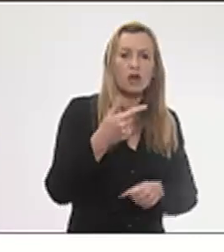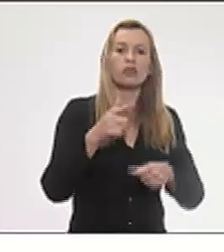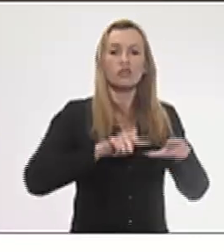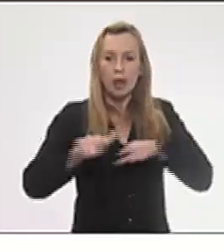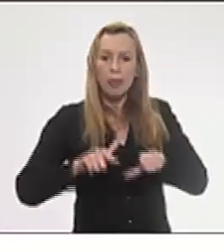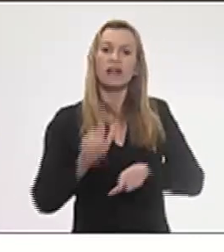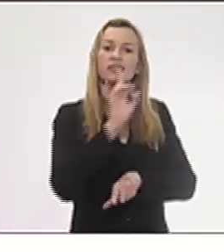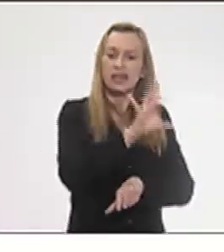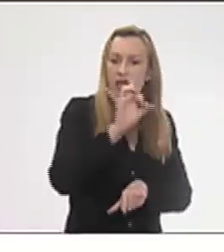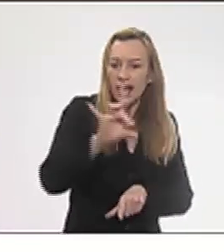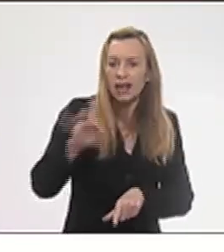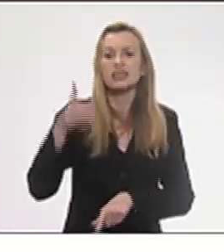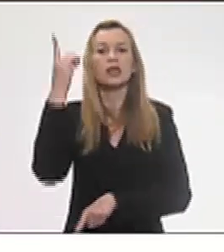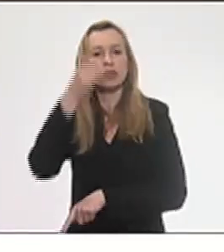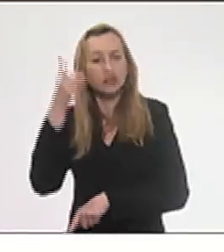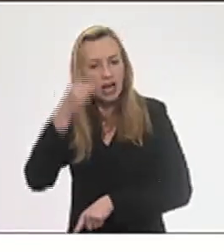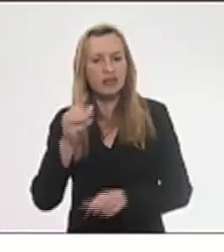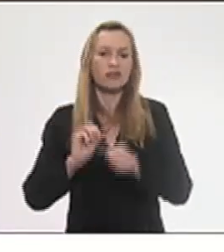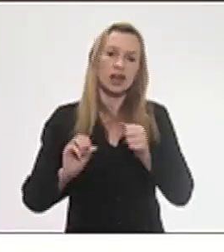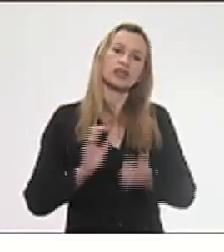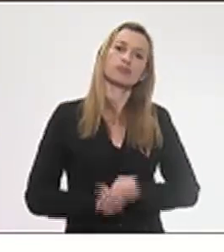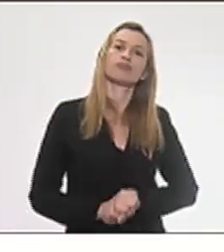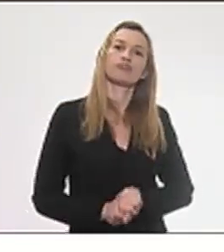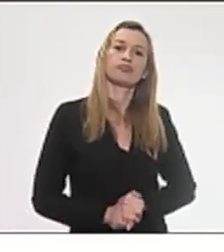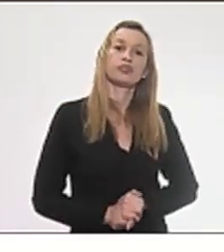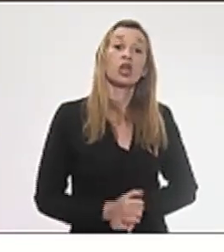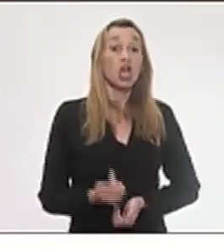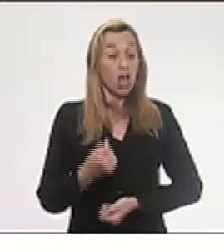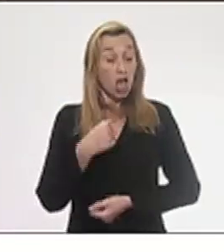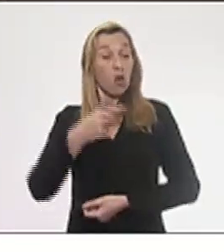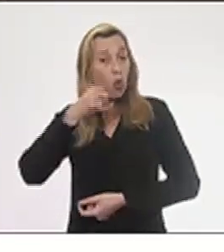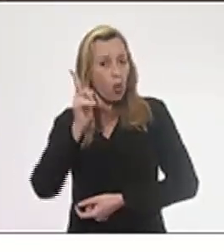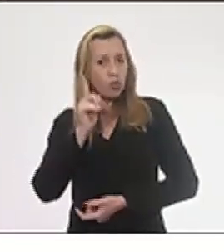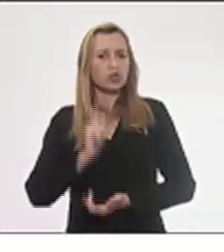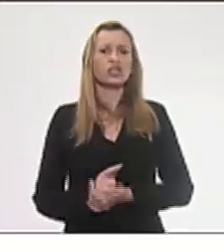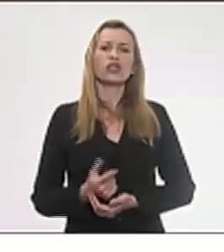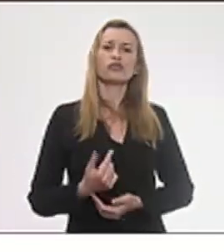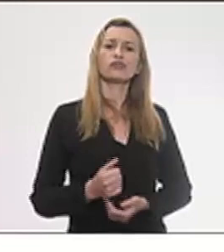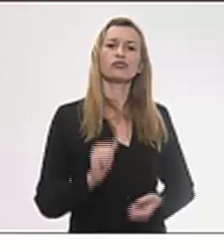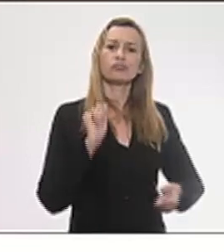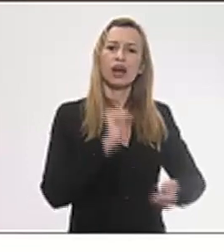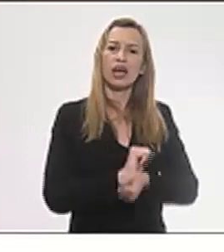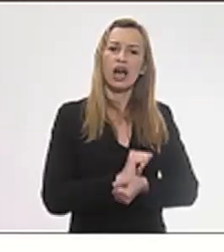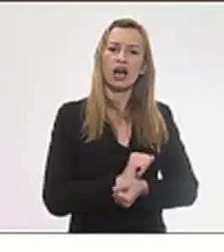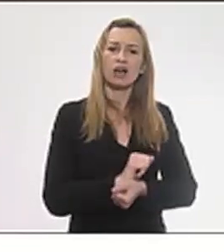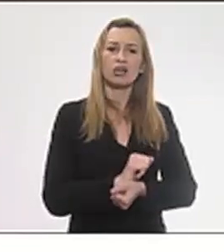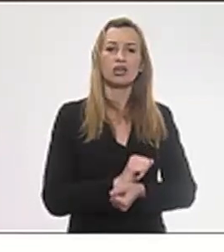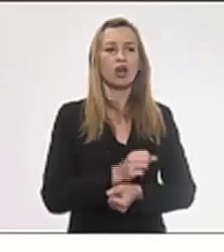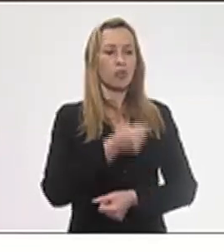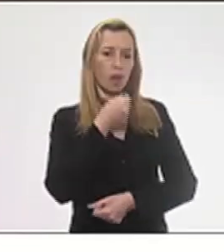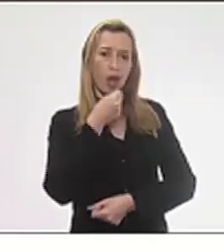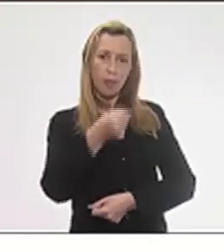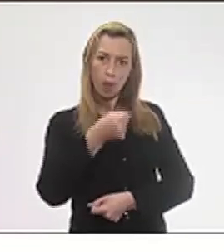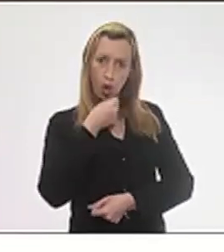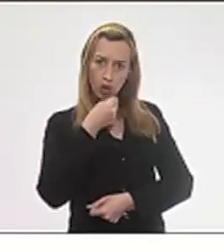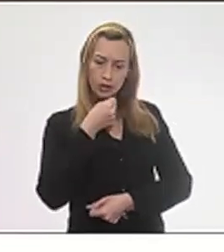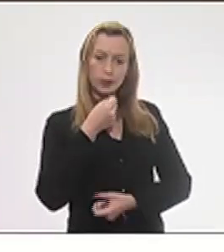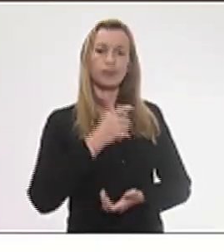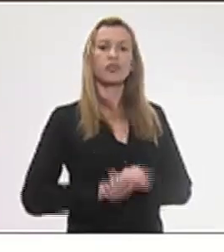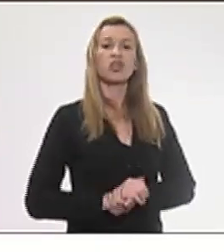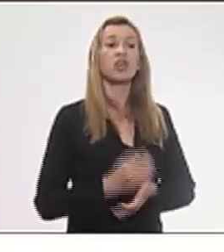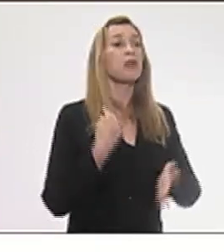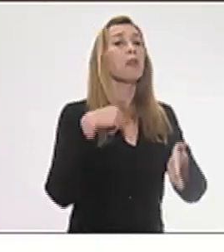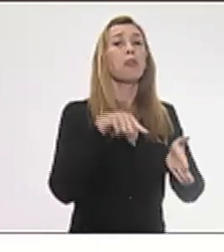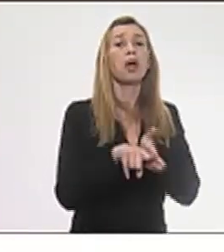trabalho que aqui os deputados realizam. E eu ontem fui abordado por um certo repórter, aonde ele